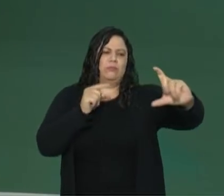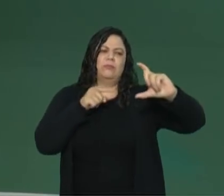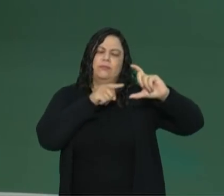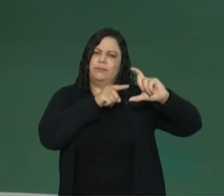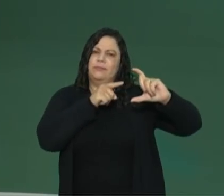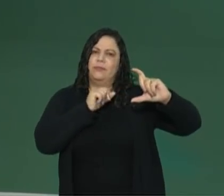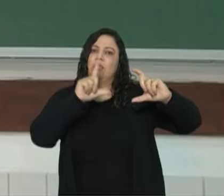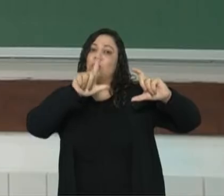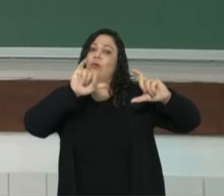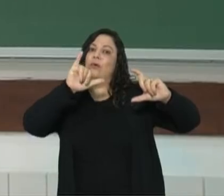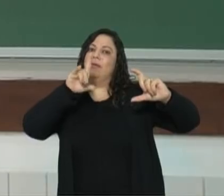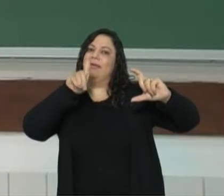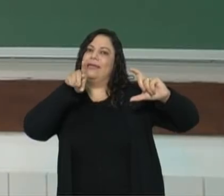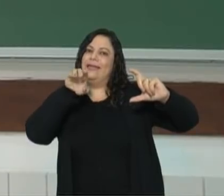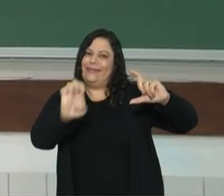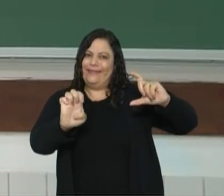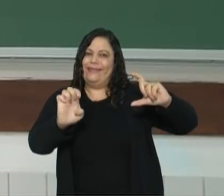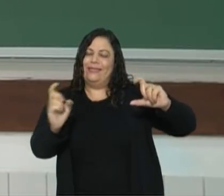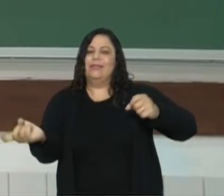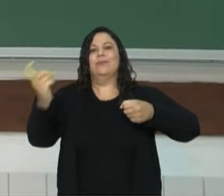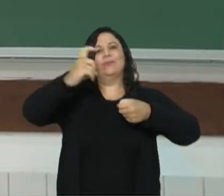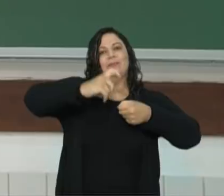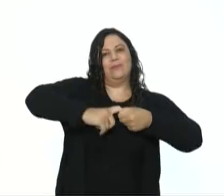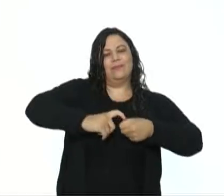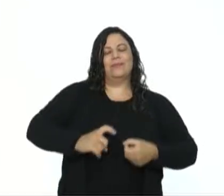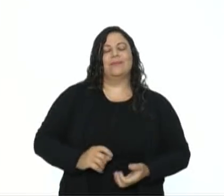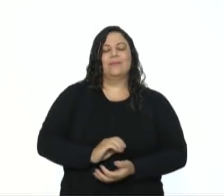bom? E aí a gente volta para conversar.